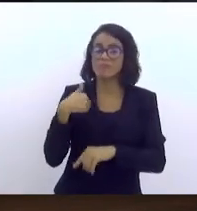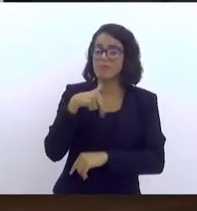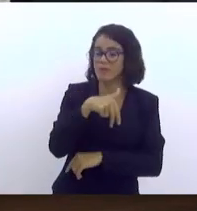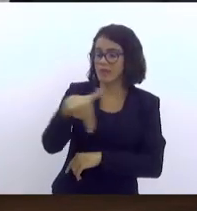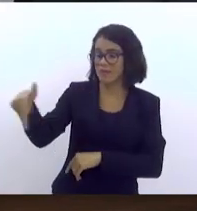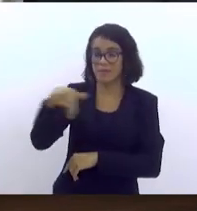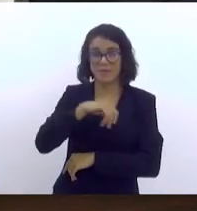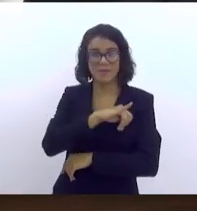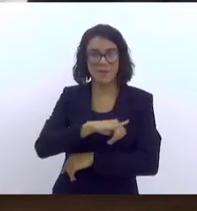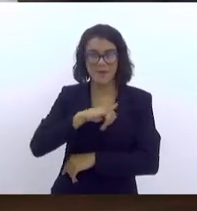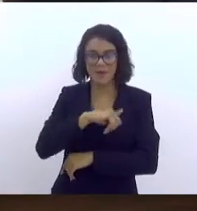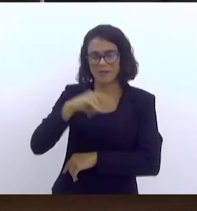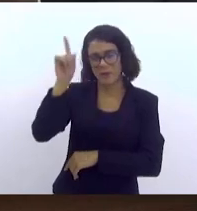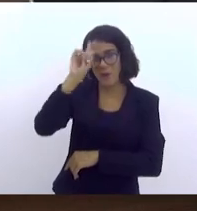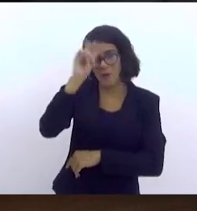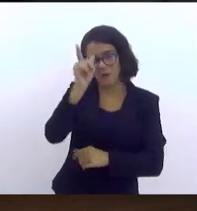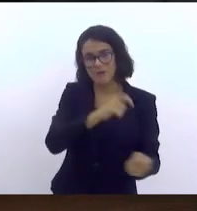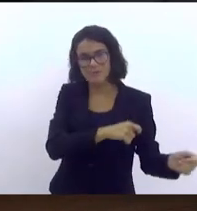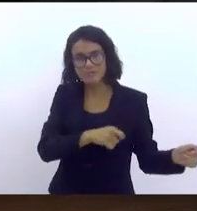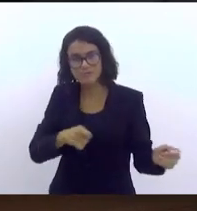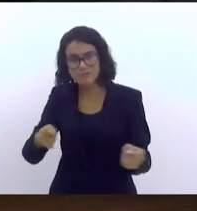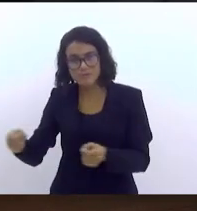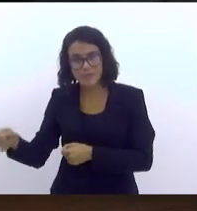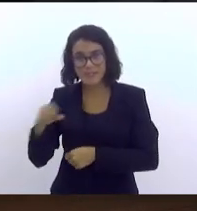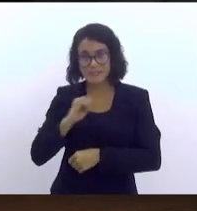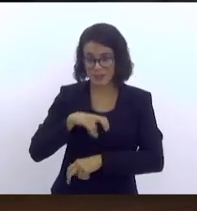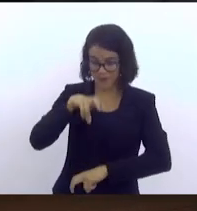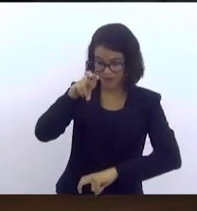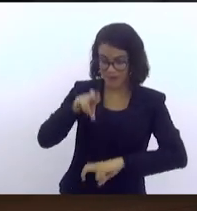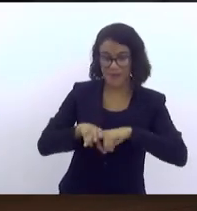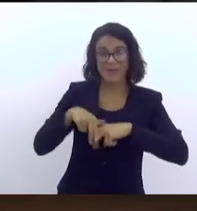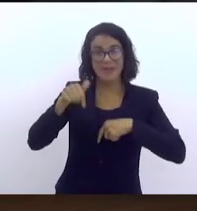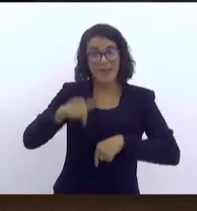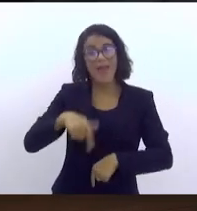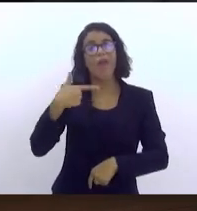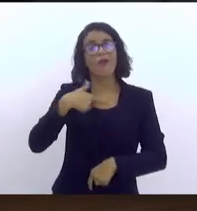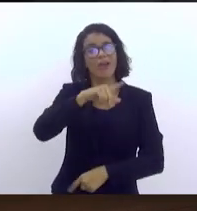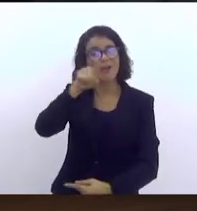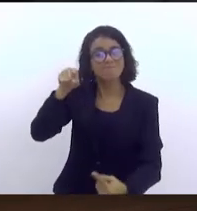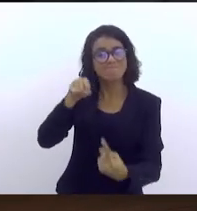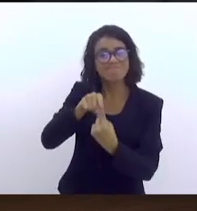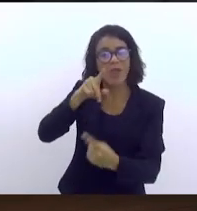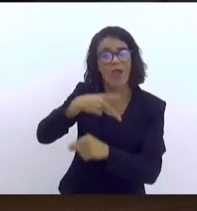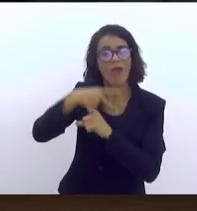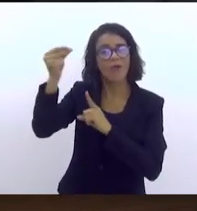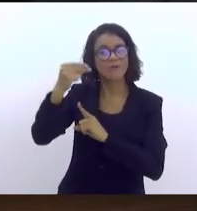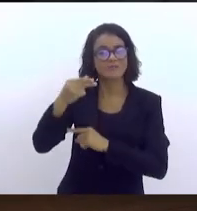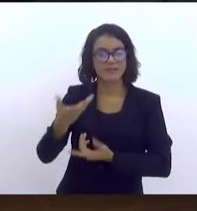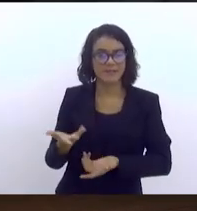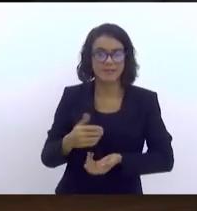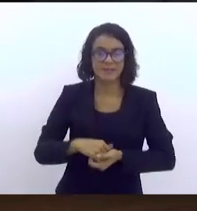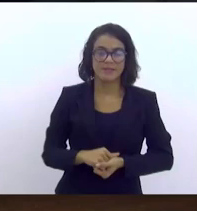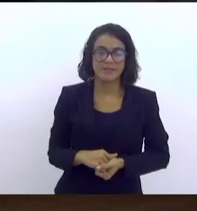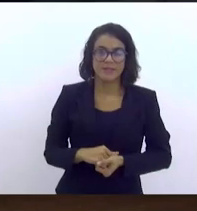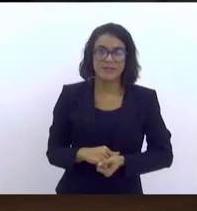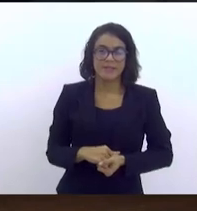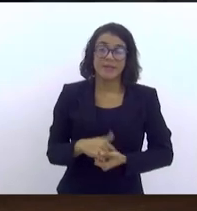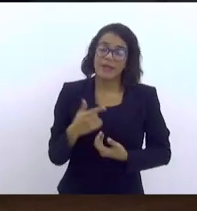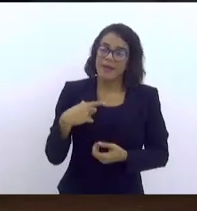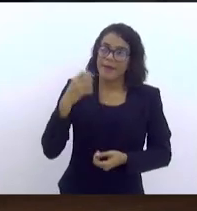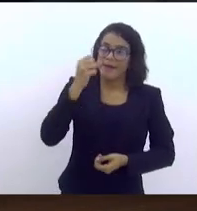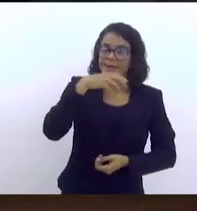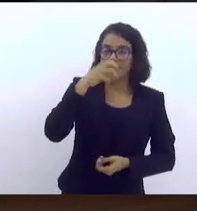eu saio de Itaboraí todo dia se eu estou ocupando esse espaço é porque eu quero conquistar isso é